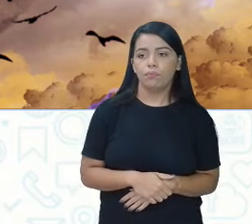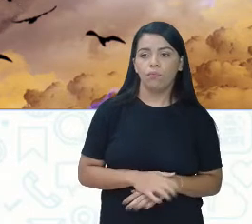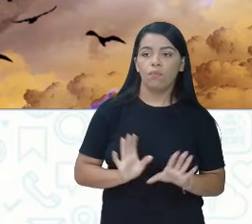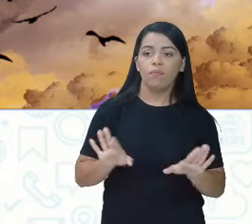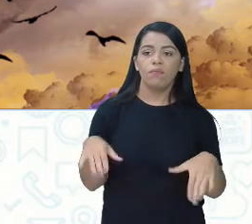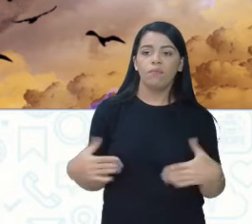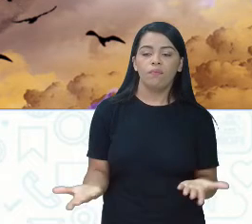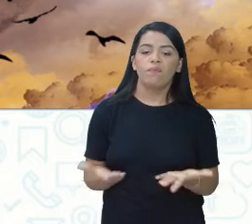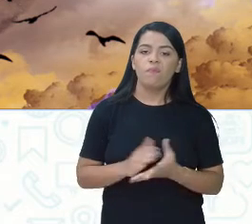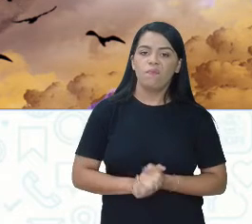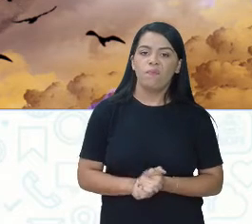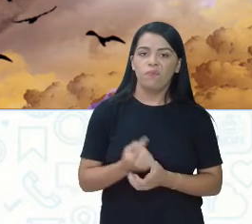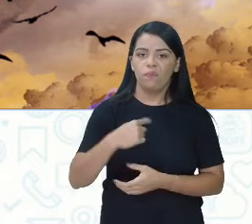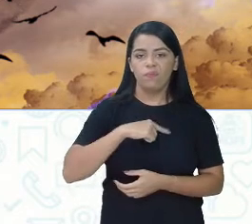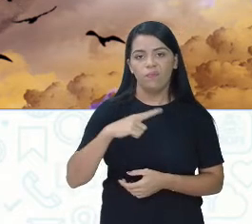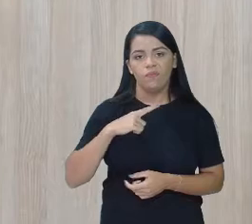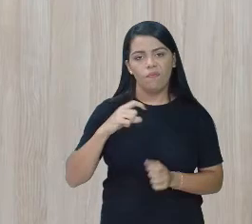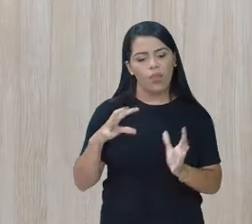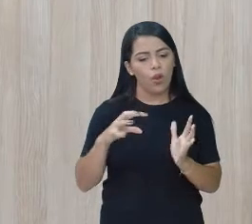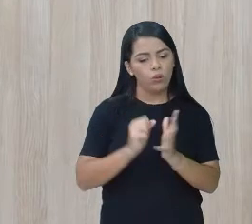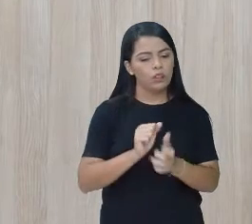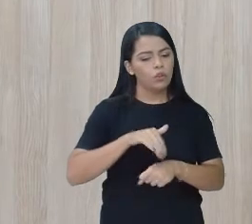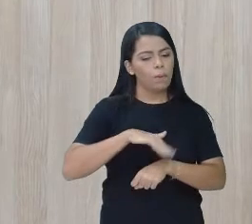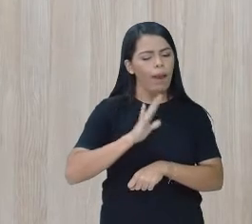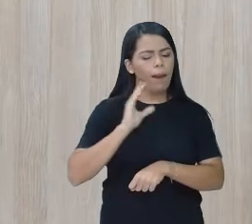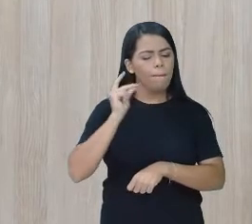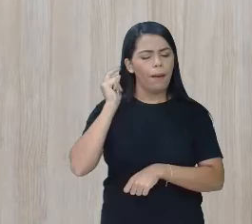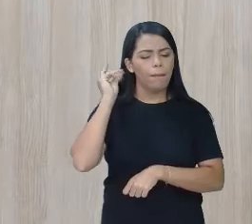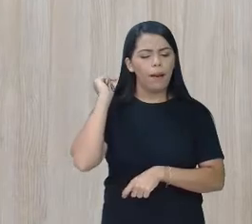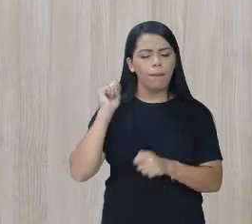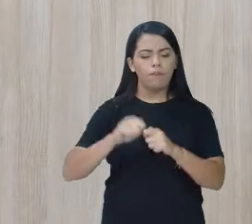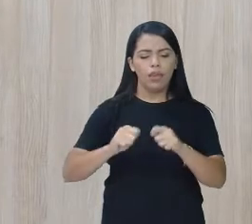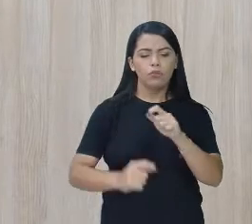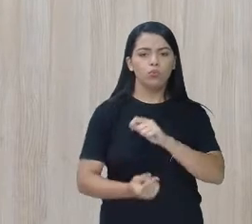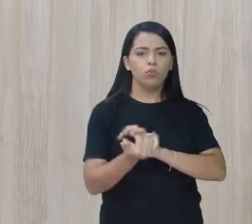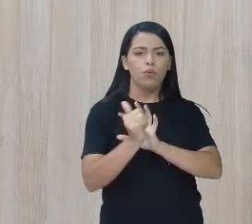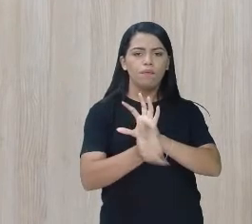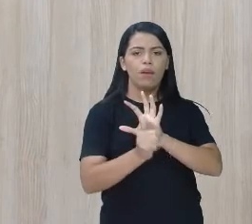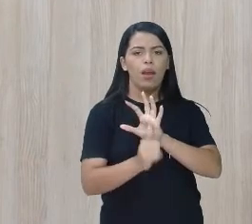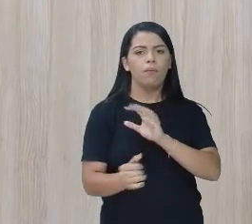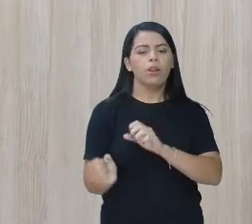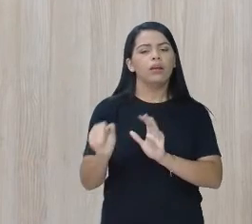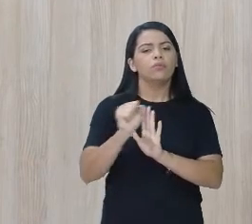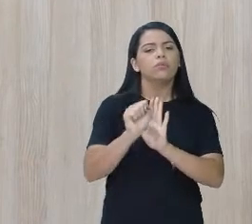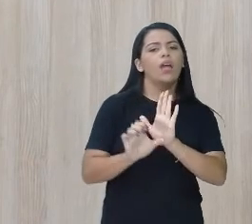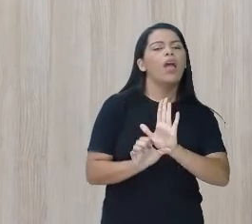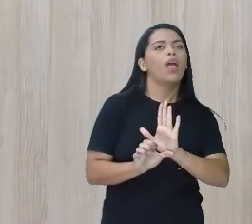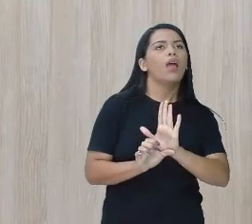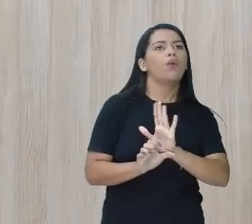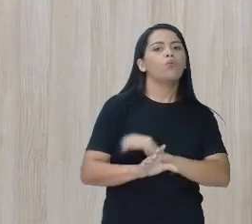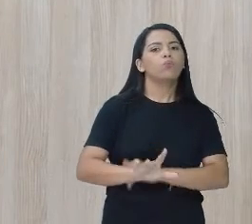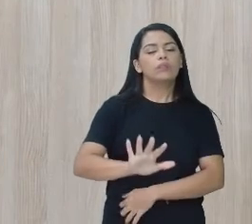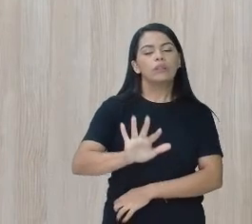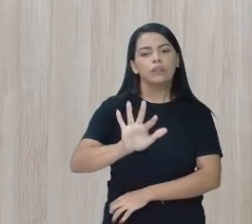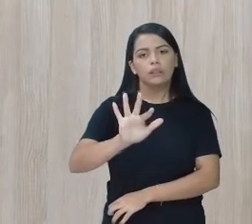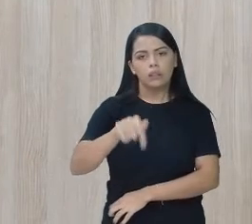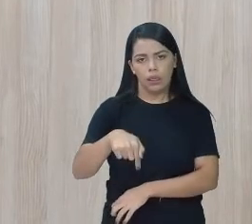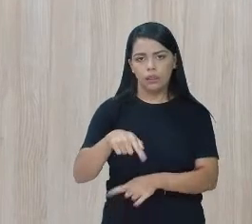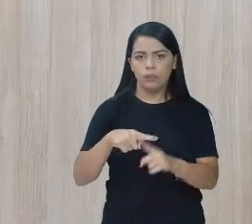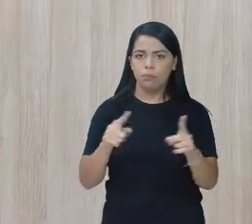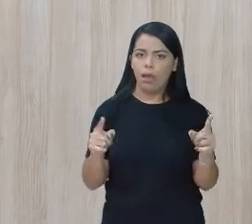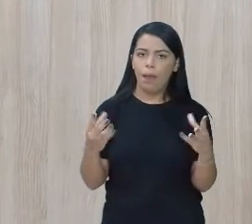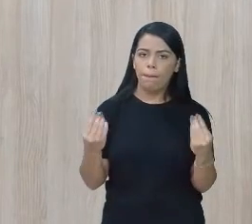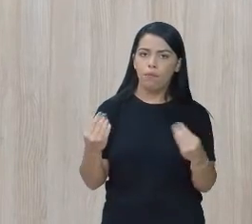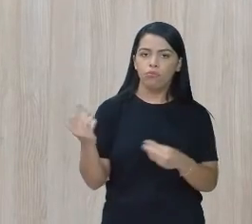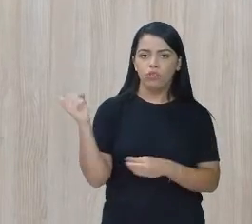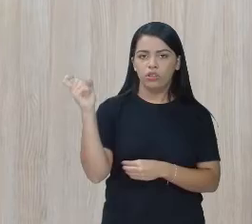E aí, a gente tem o registro mais antigo feito por uma fábula, que é no século VII, mas é muito difícil, assim como